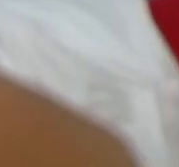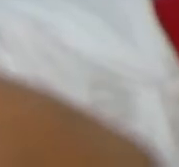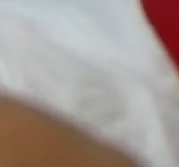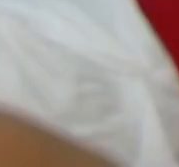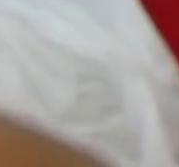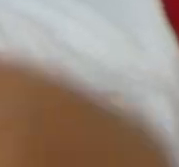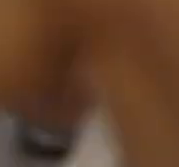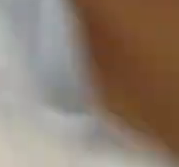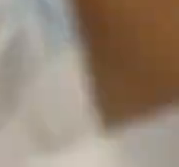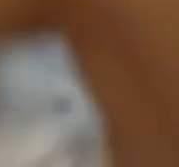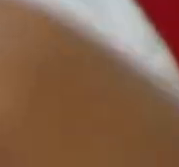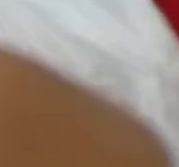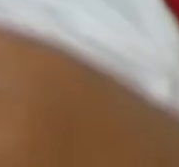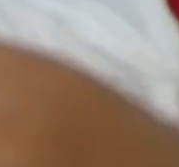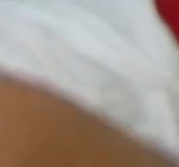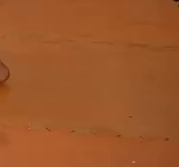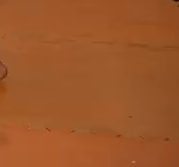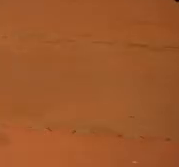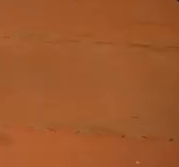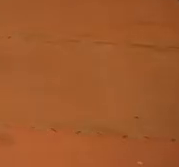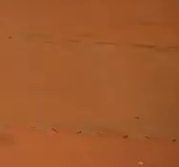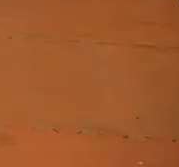E aí